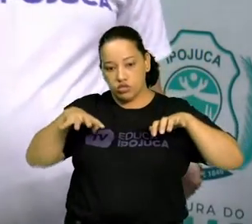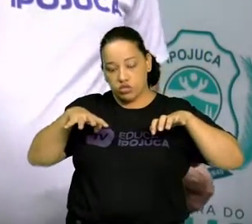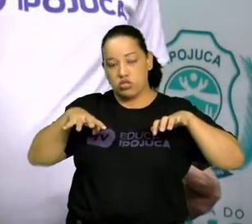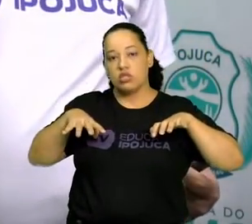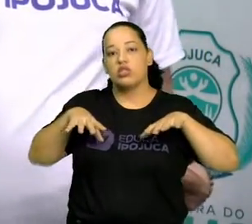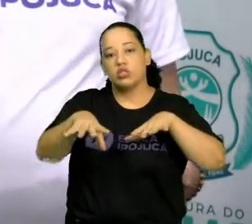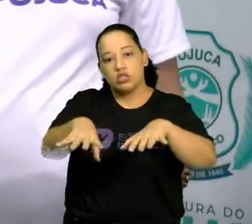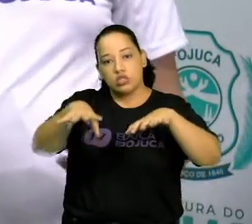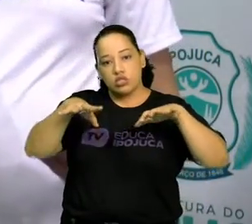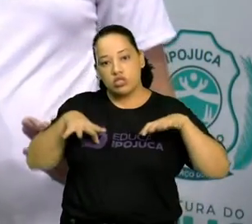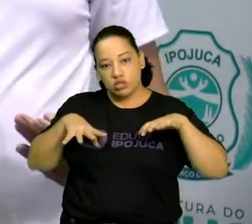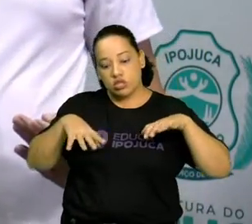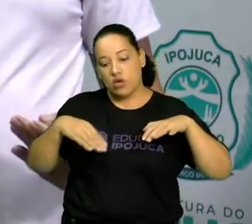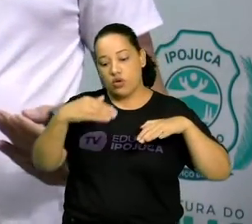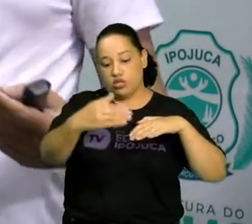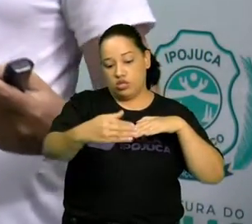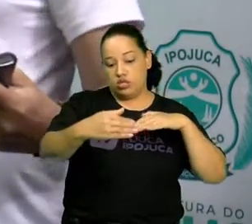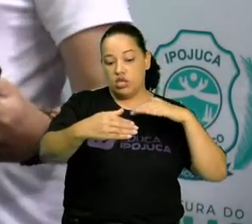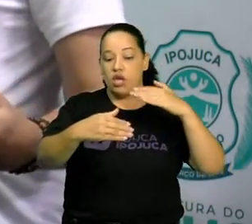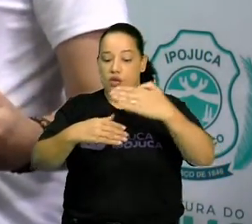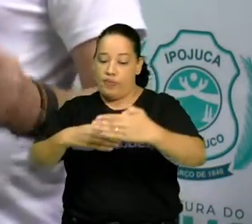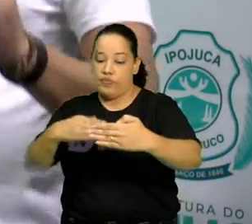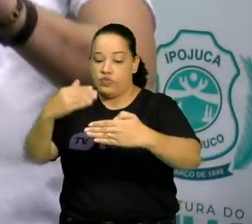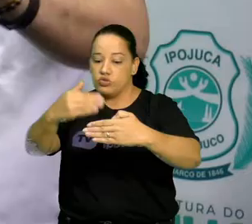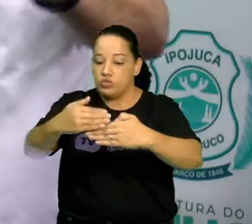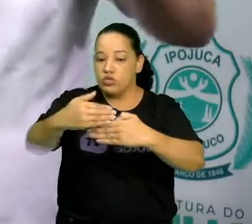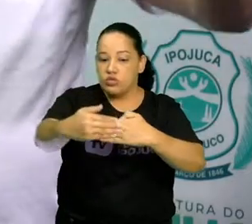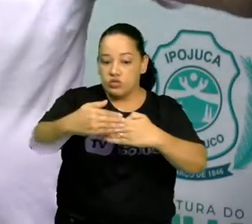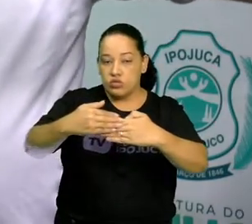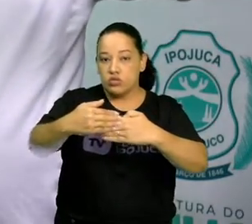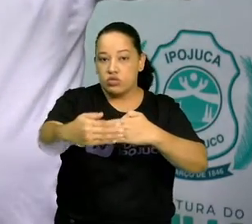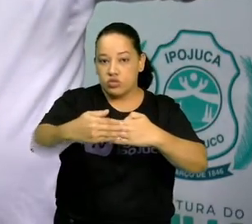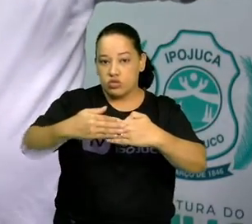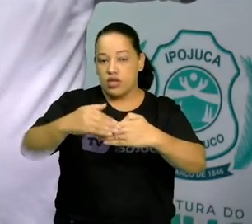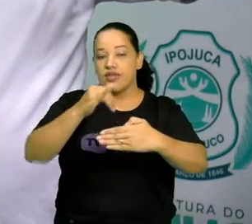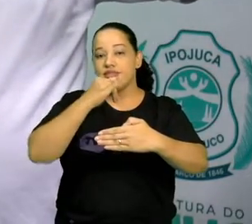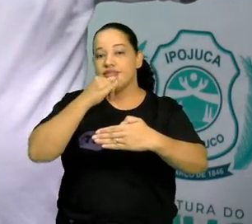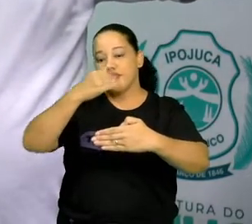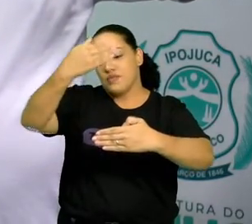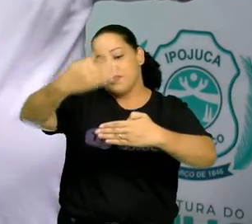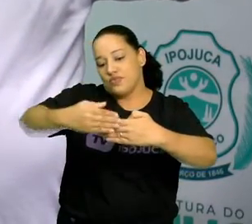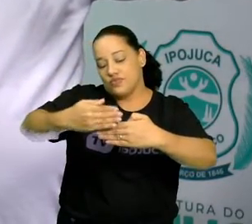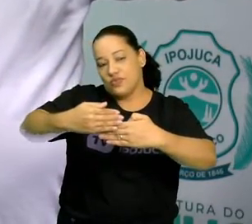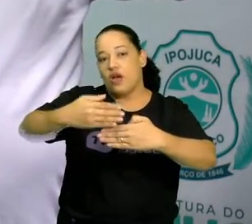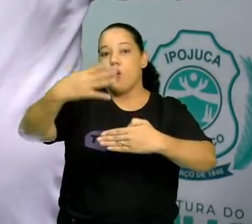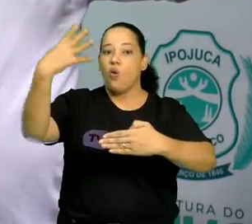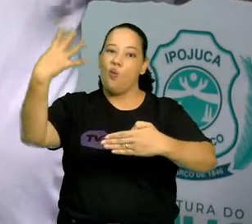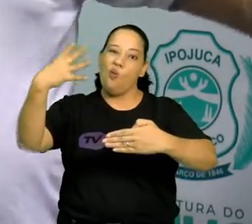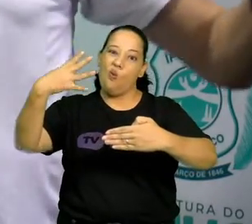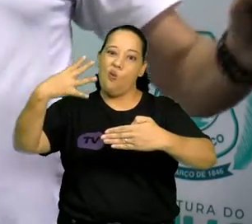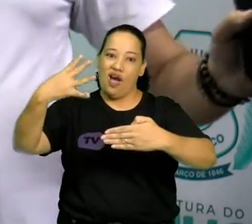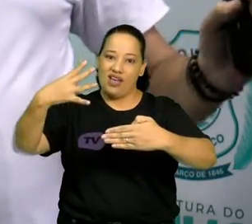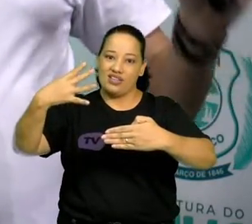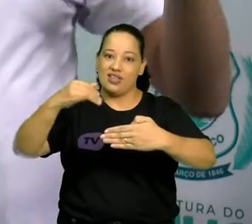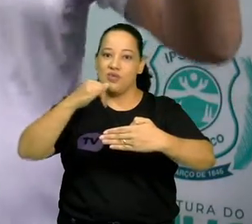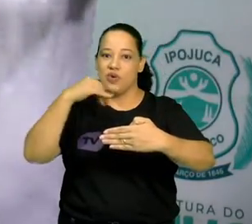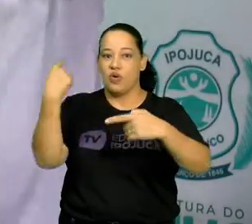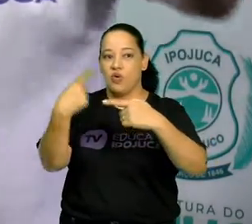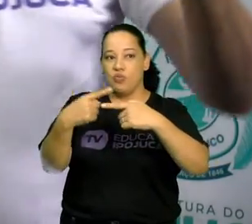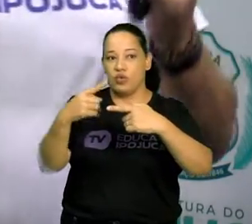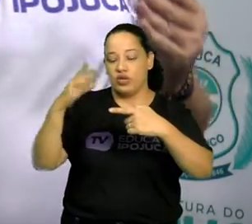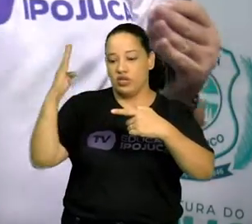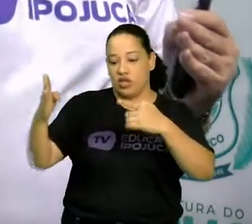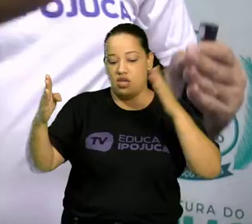Então, entre o palco e a plateia se estabelece uma quarta parede, que tem uma